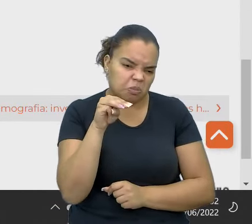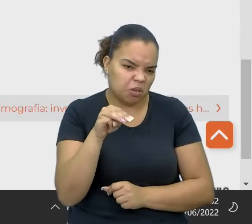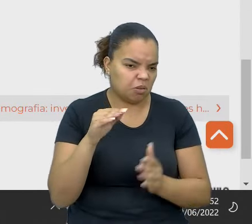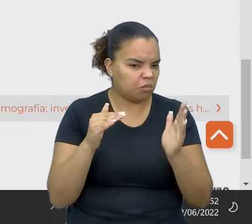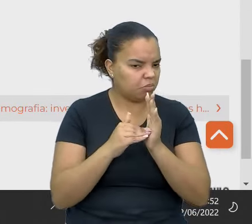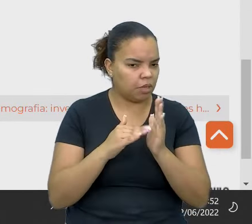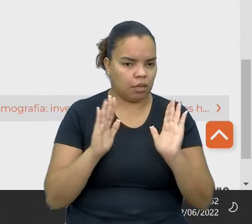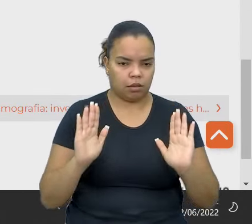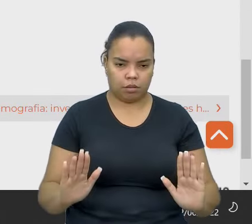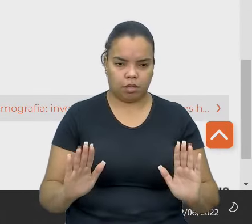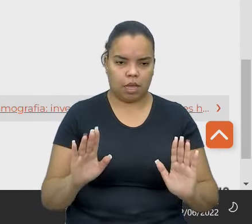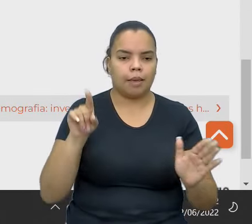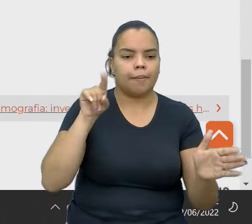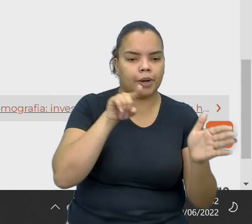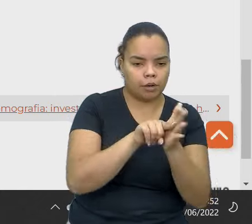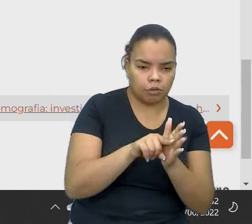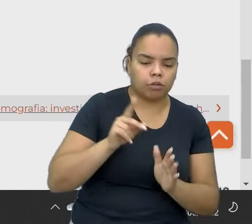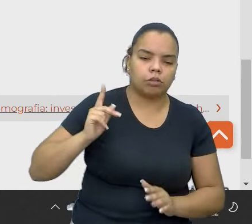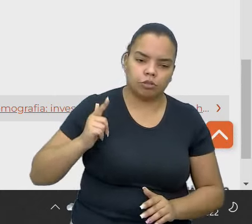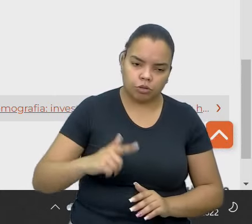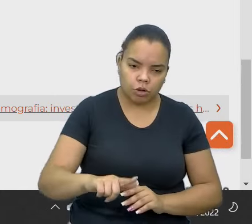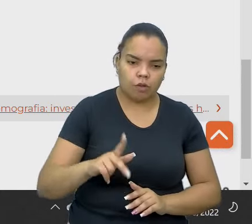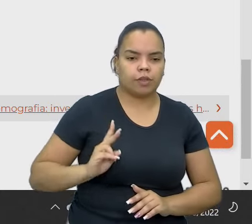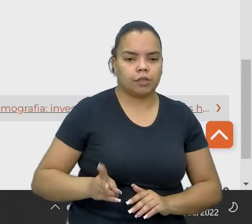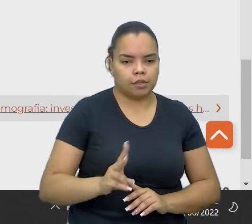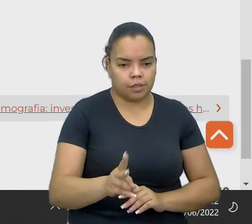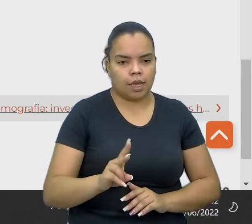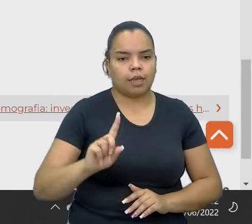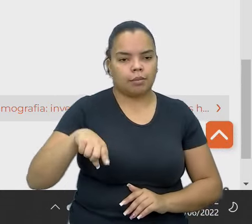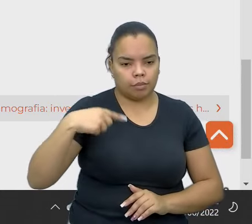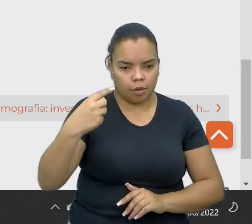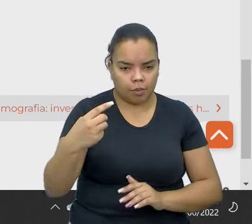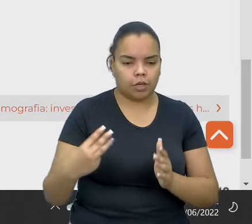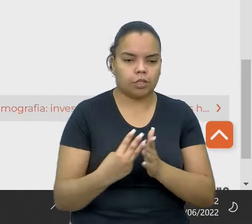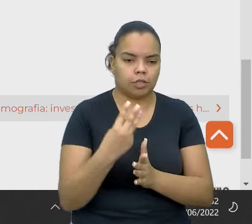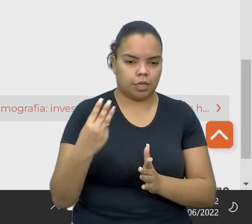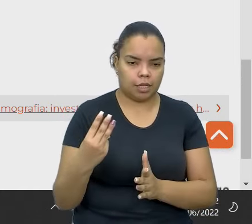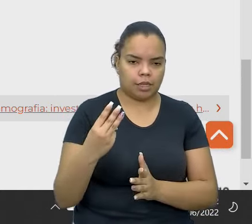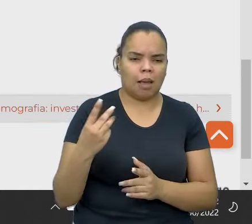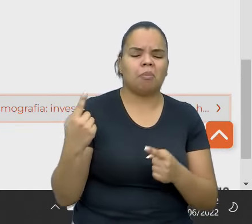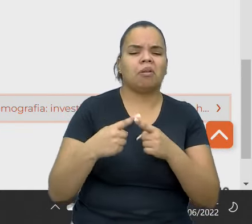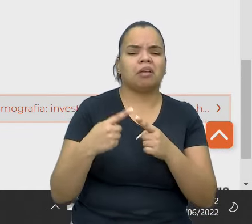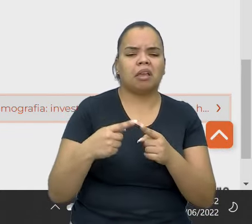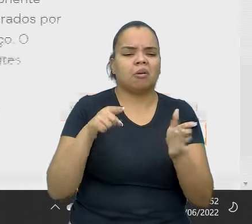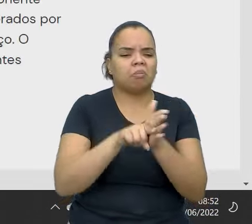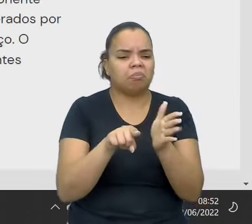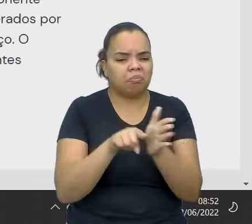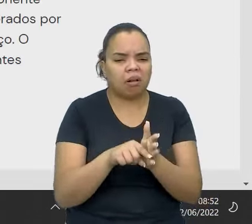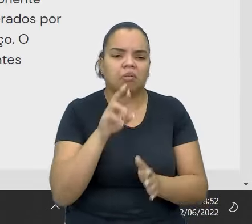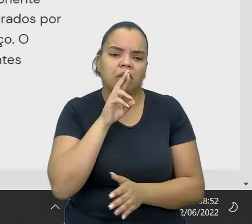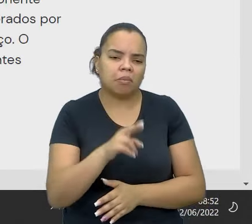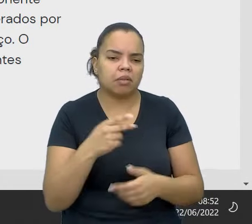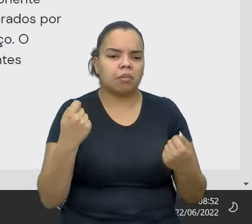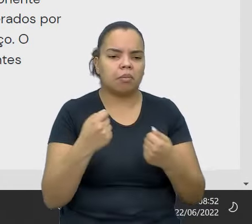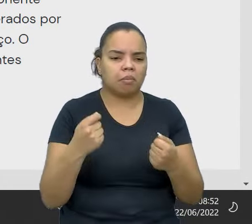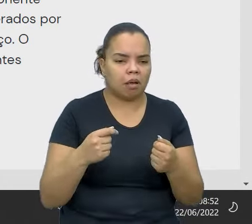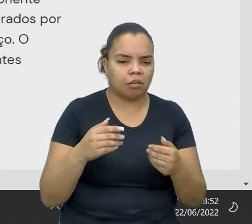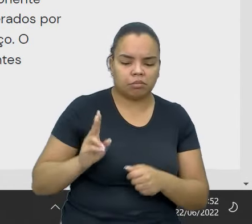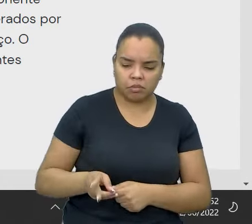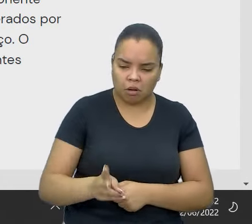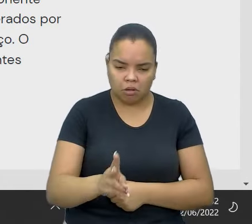pessoal? E aí tem a pergunta de novo e a gente segue para o componente 3. Ah, mas por que eu tenho que ficar respondendo a pergunta? Eu não posso seguir direto para o componente